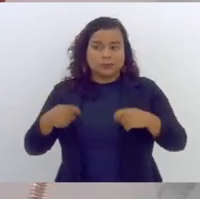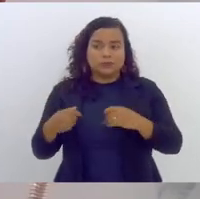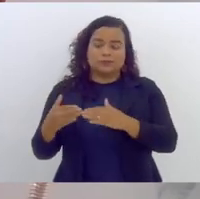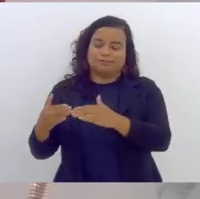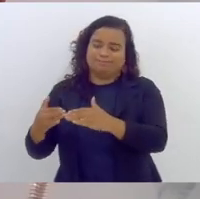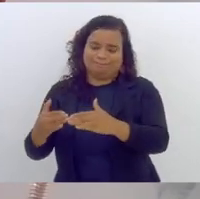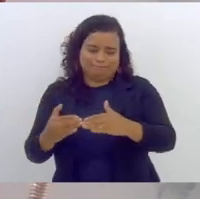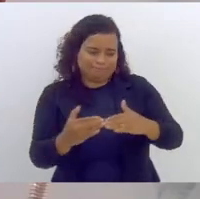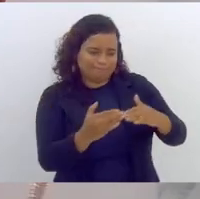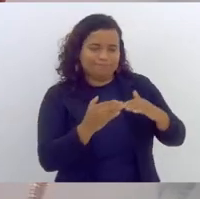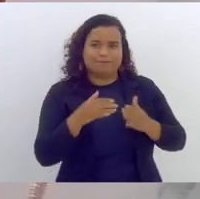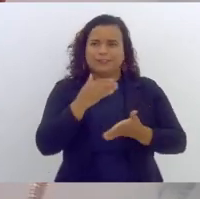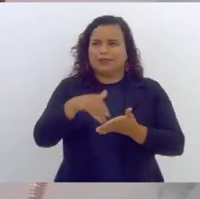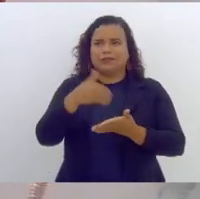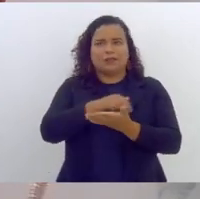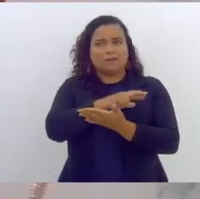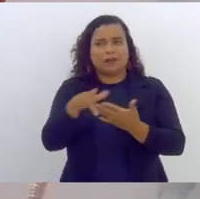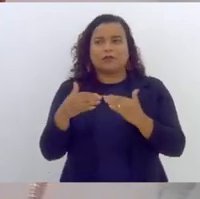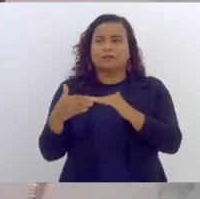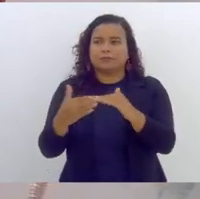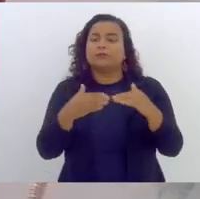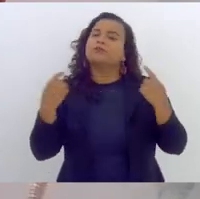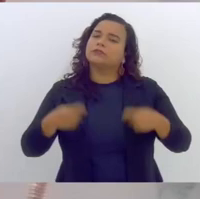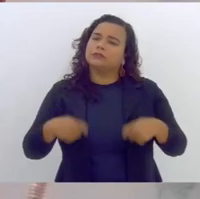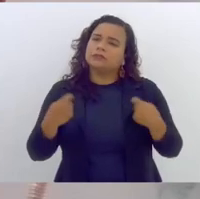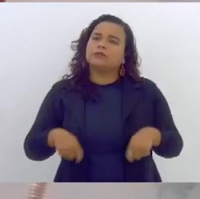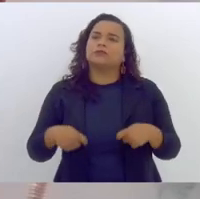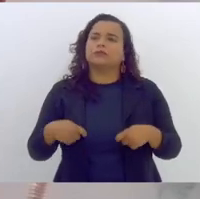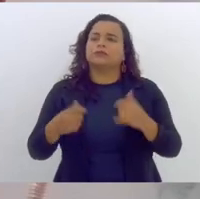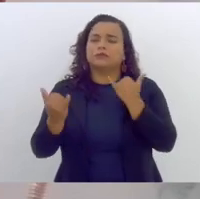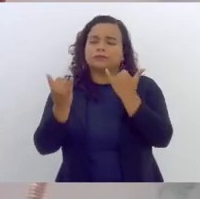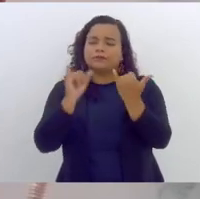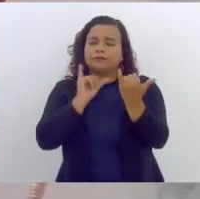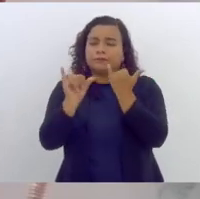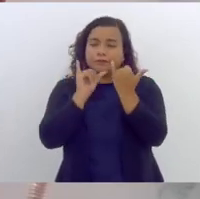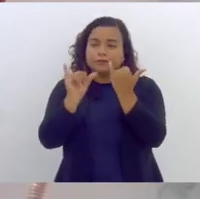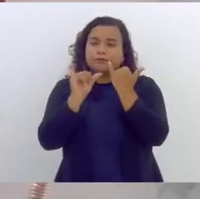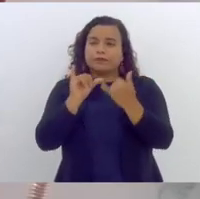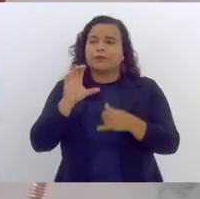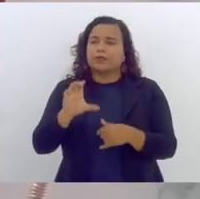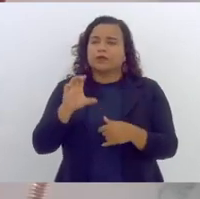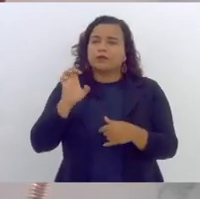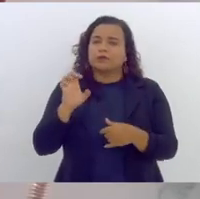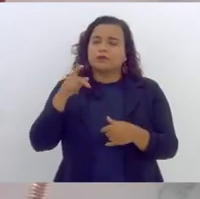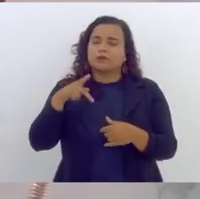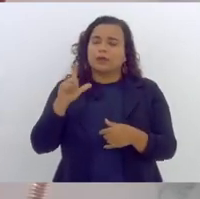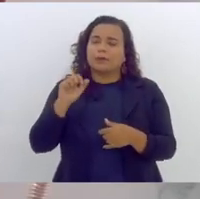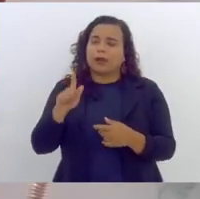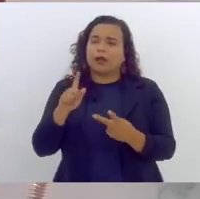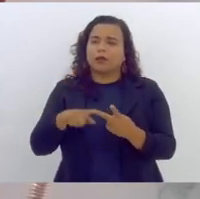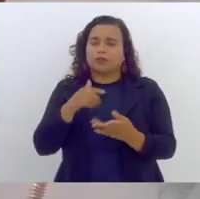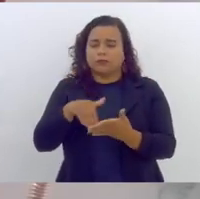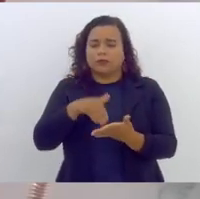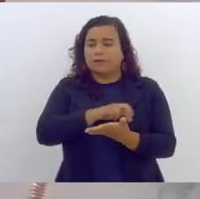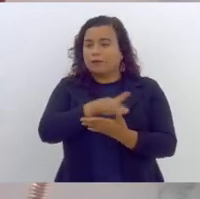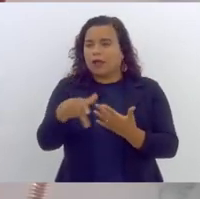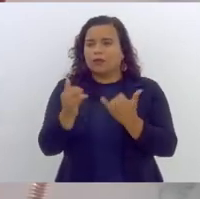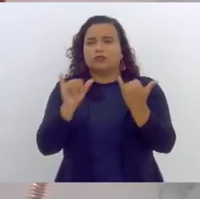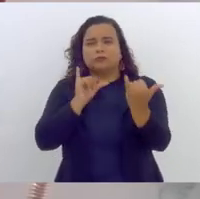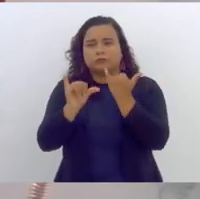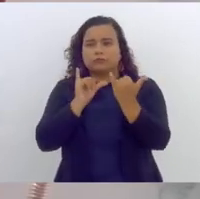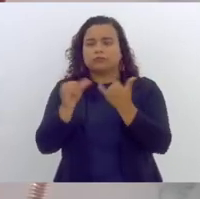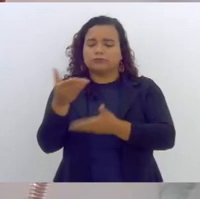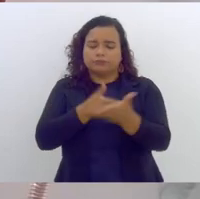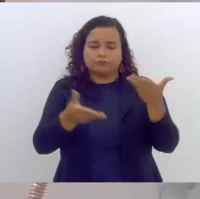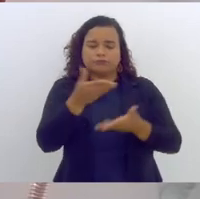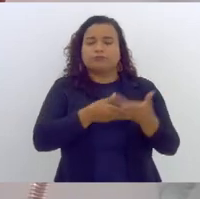vagas É necessário uma interlocução com a Seplag com as outras secretarias porque mais uma vez